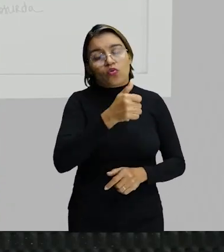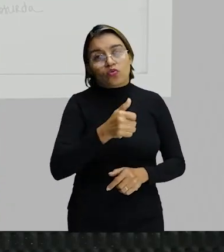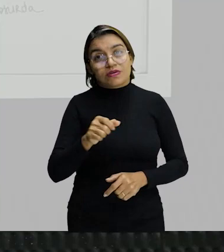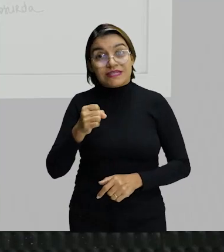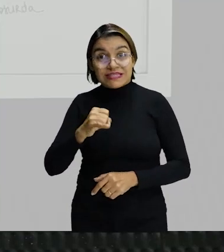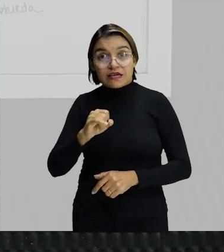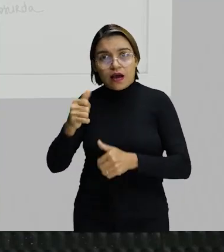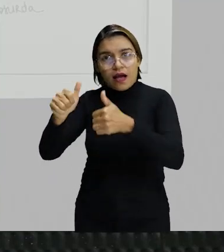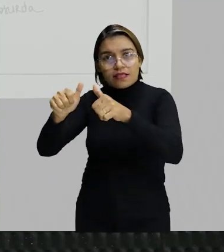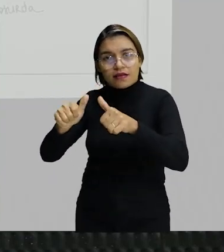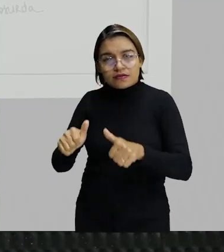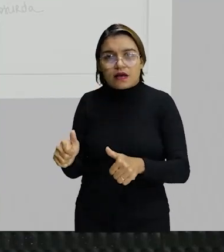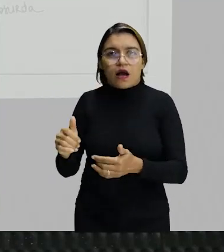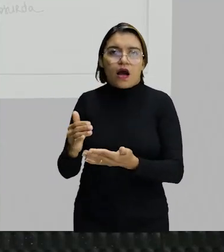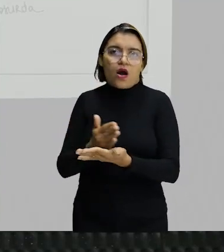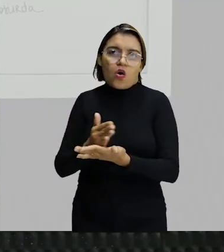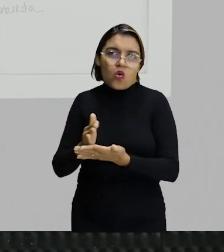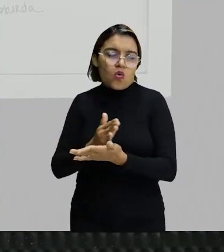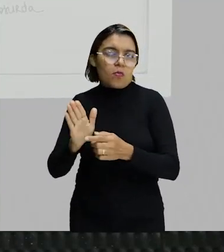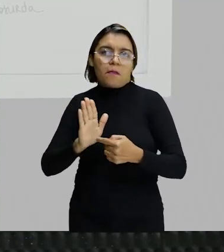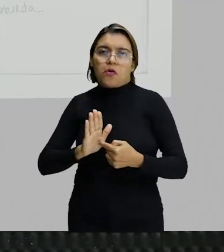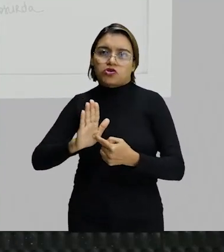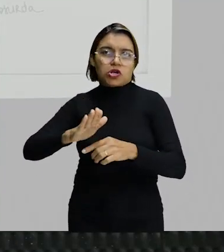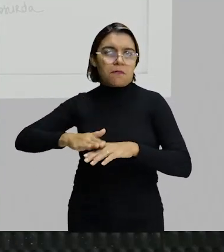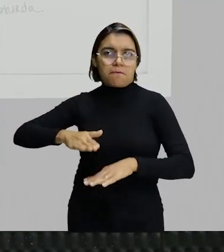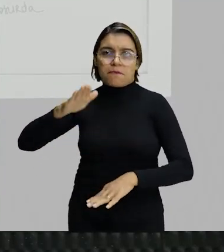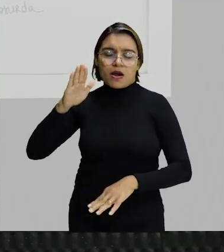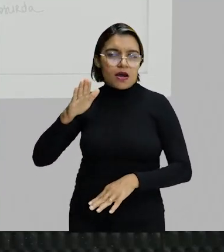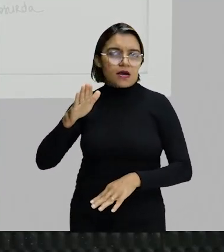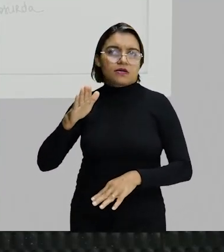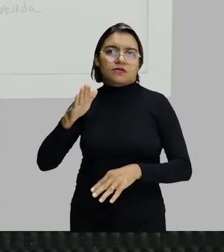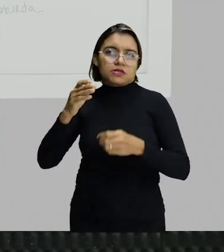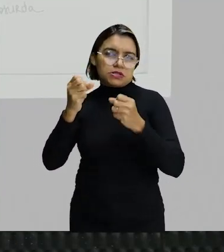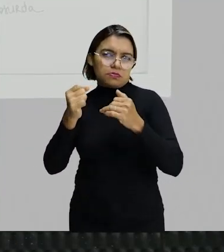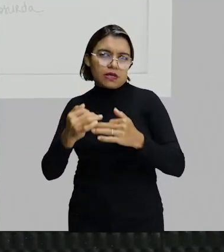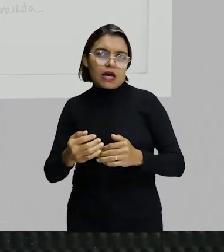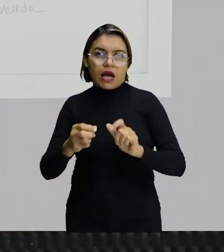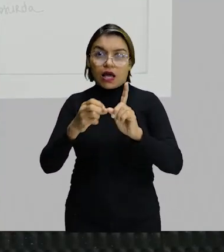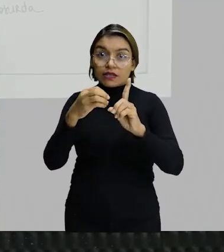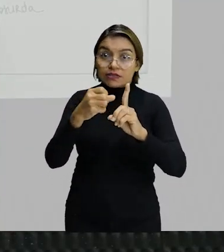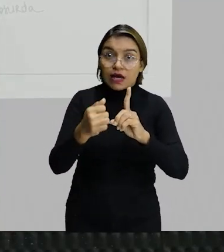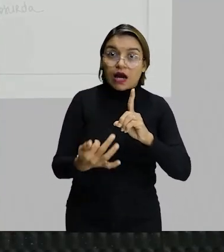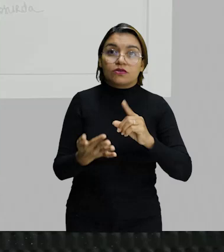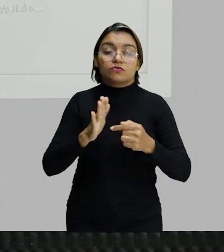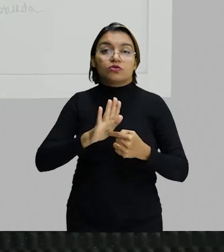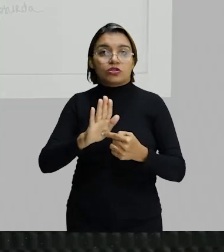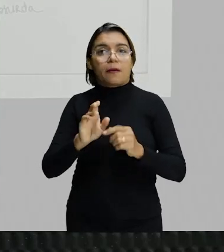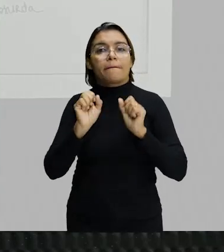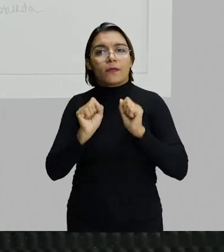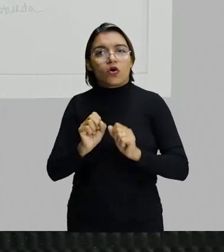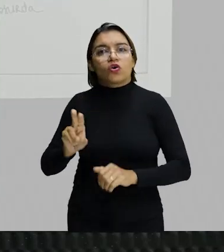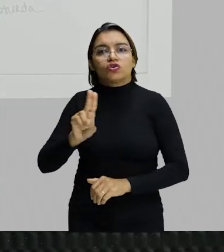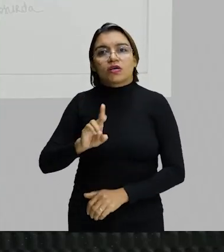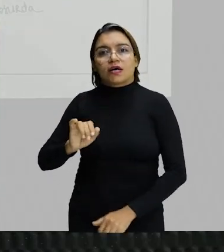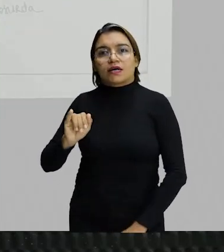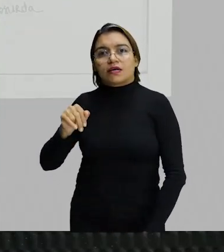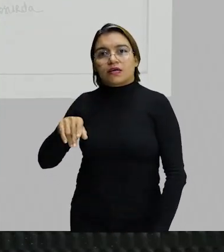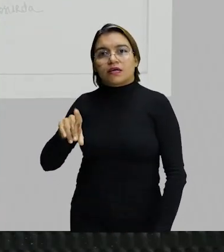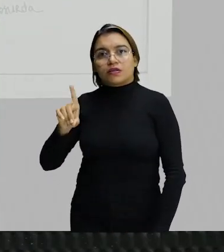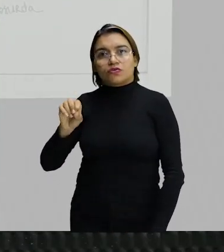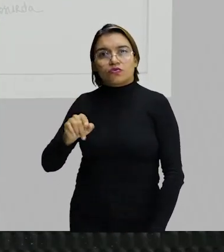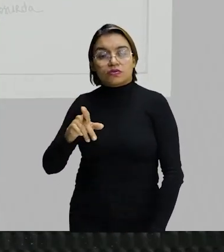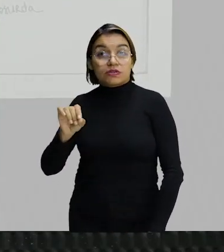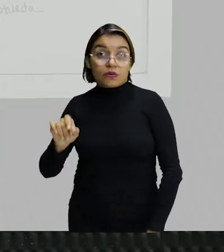quer analisar alguma coisa, expor muito mais, referir-se a dados, aí você pode utilizar a indução, mas